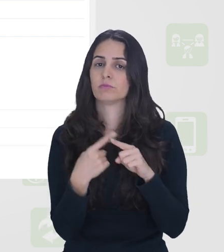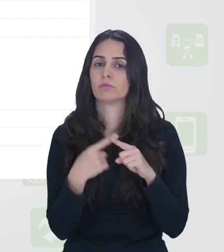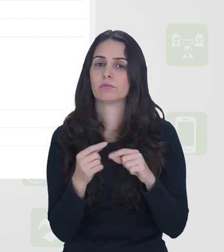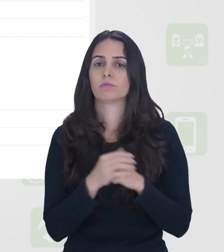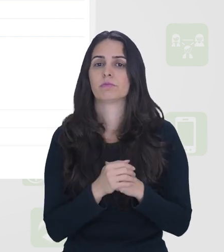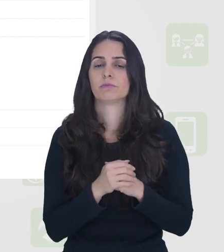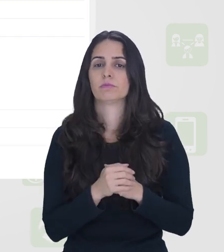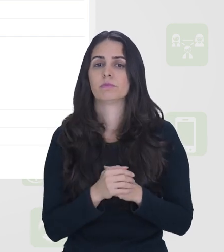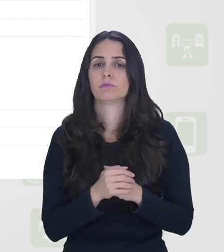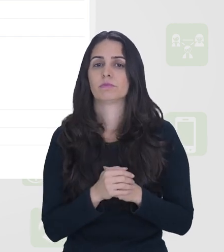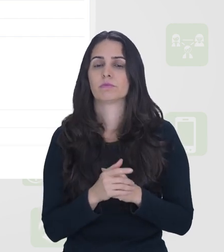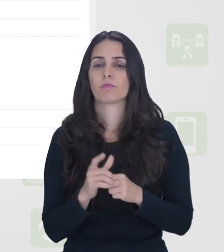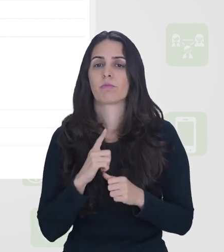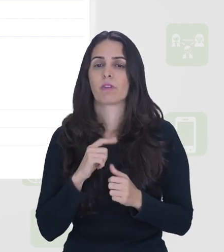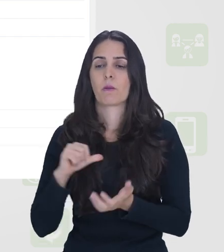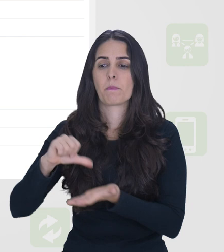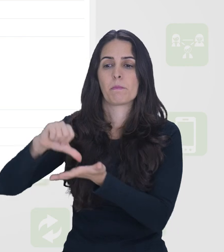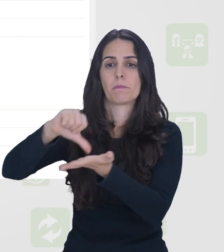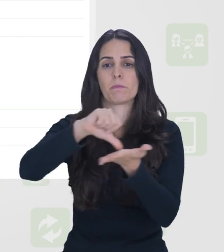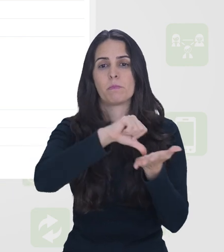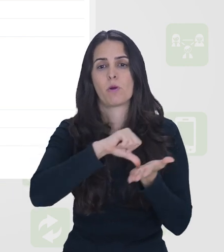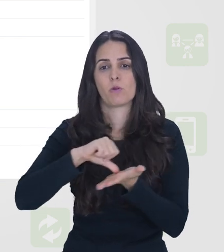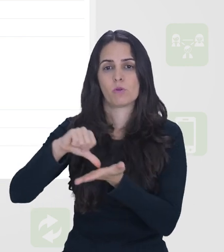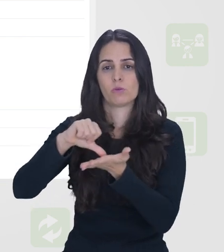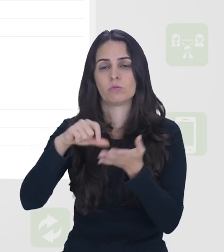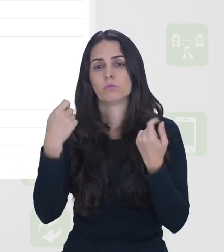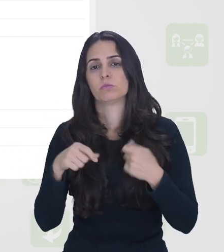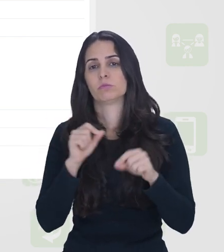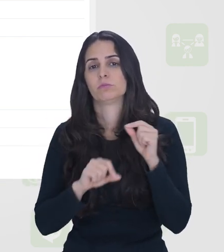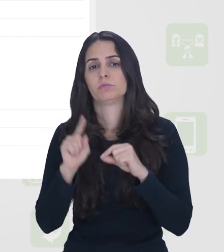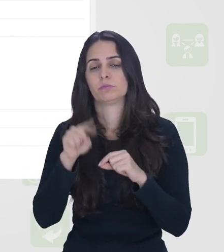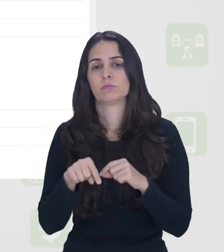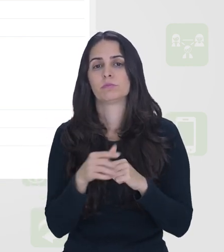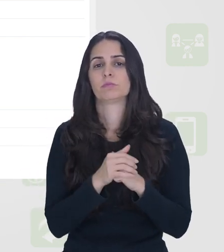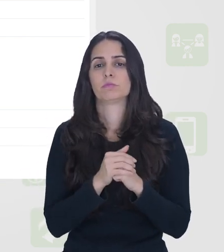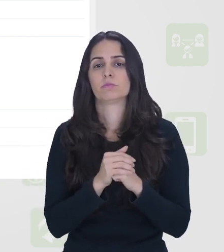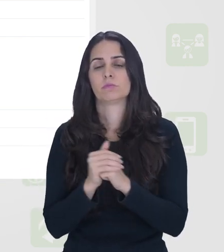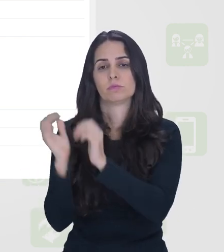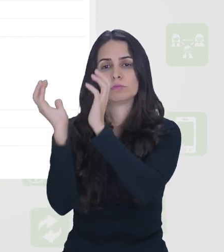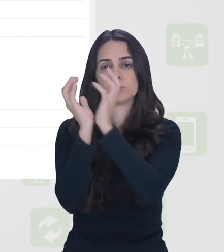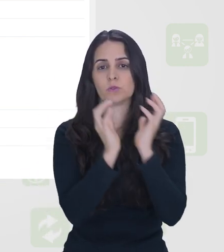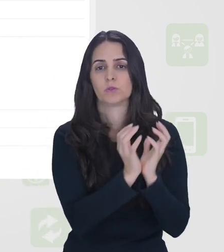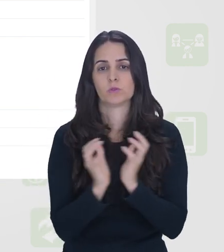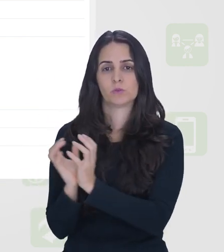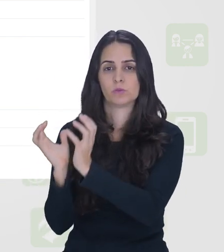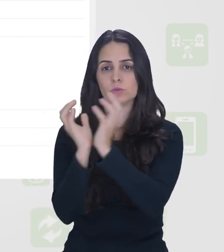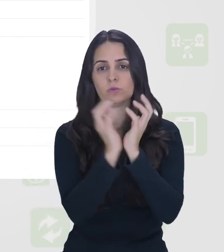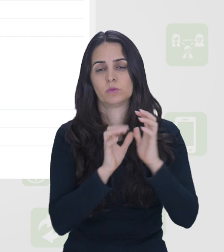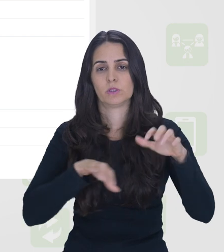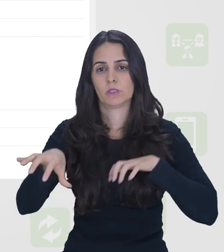importante porque se você trabalha com vários polos ele precisa estar com a opção de grupos